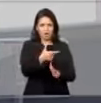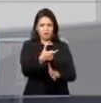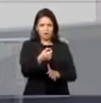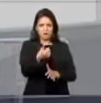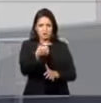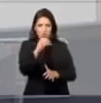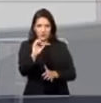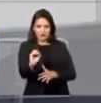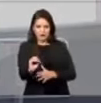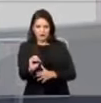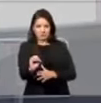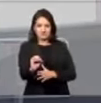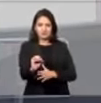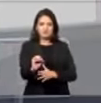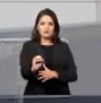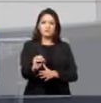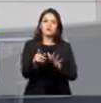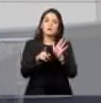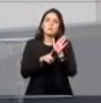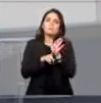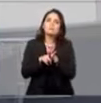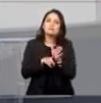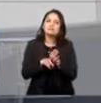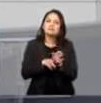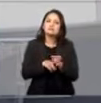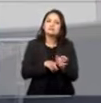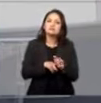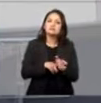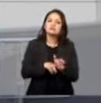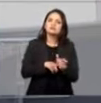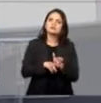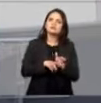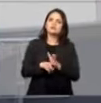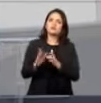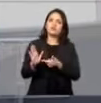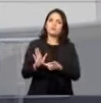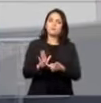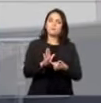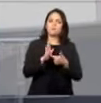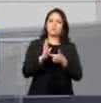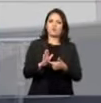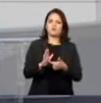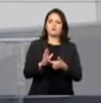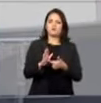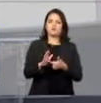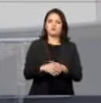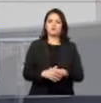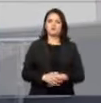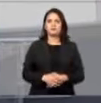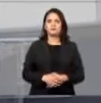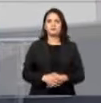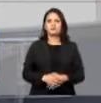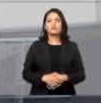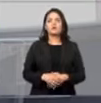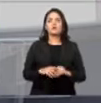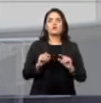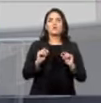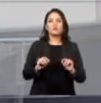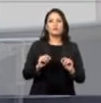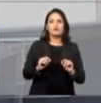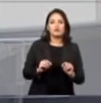esta pesquisa revelou que a indústria do entretenimento